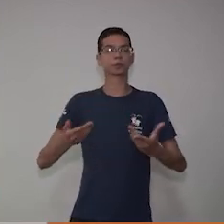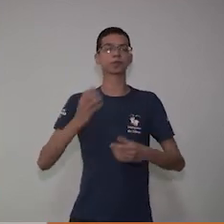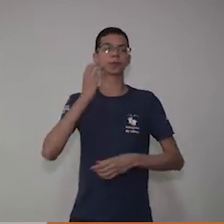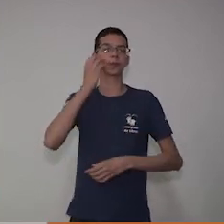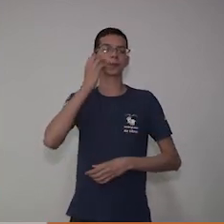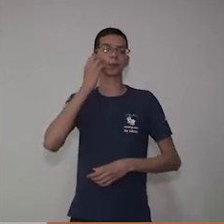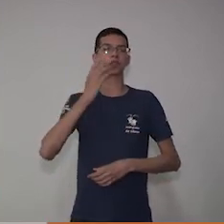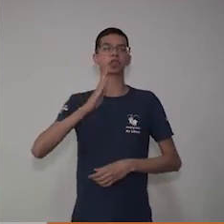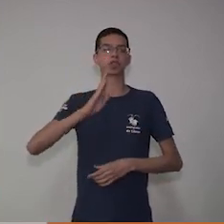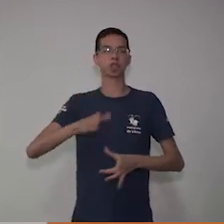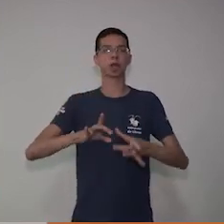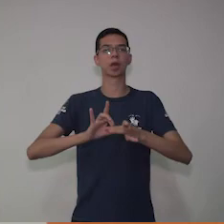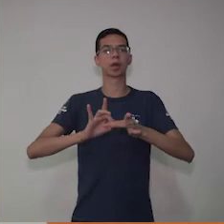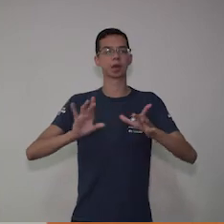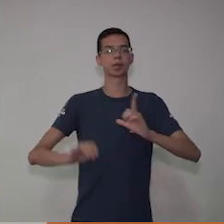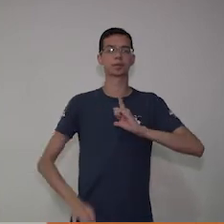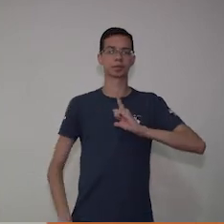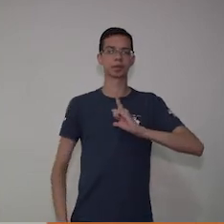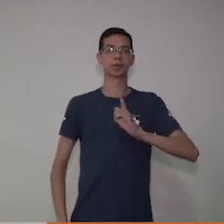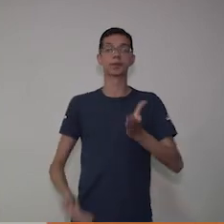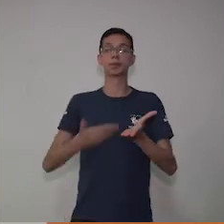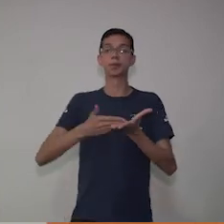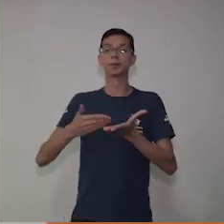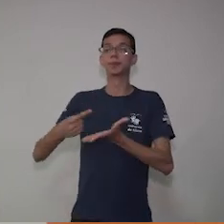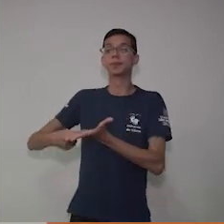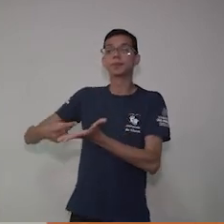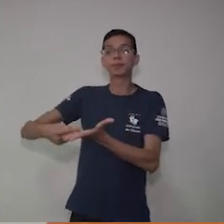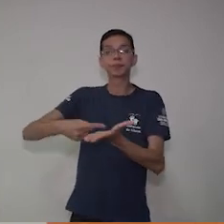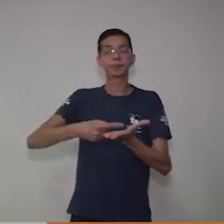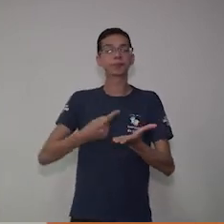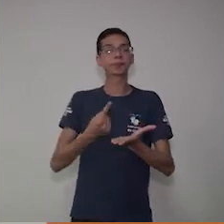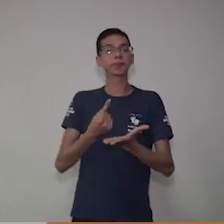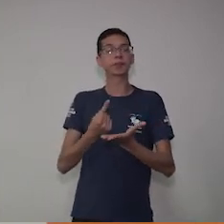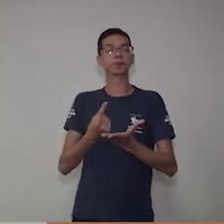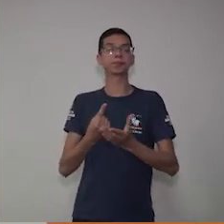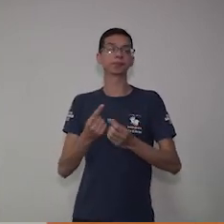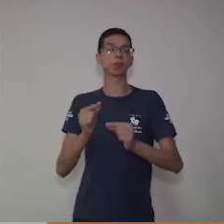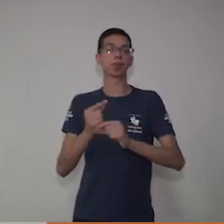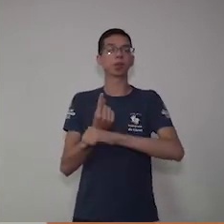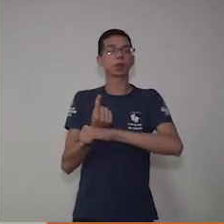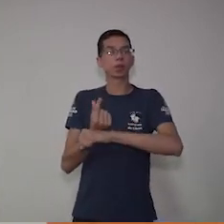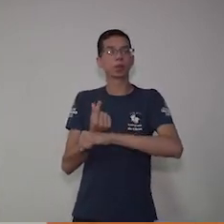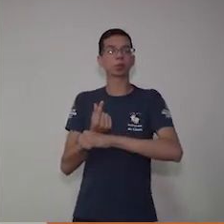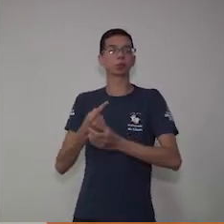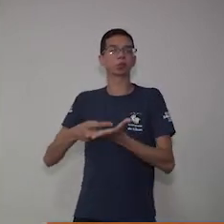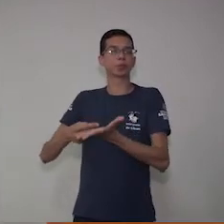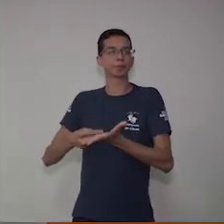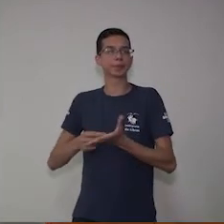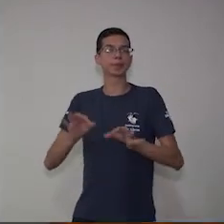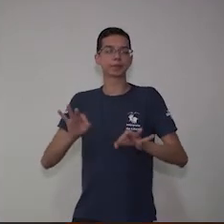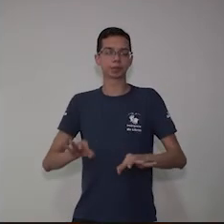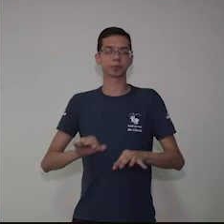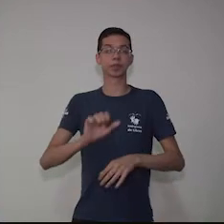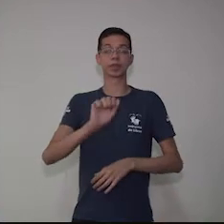então, negociações com esses laboratórios que, eventualmente, tiverem as suas vacinas aprovadas pela Anvisa.